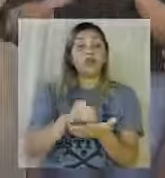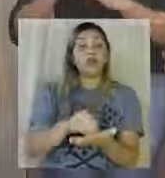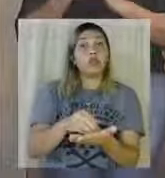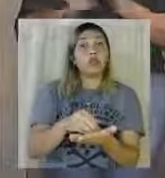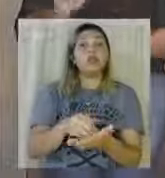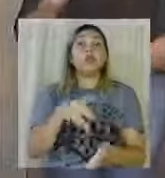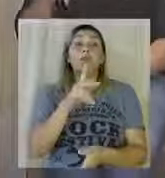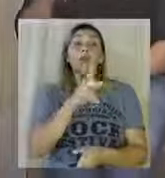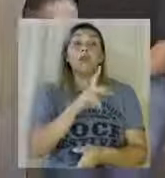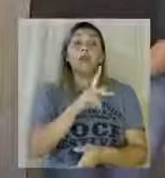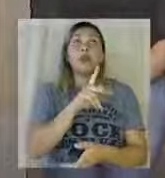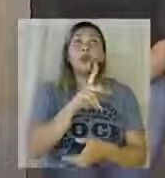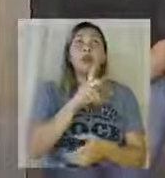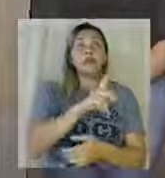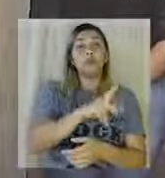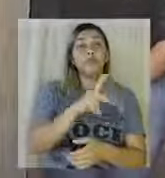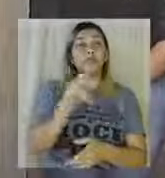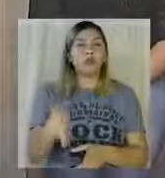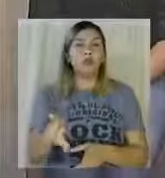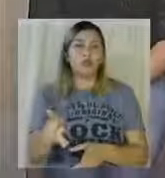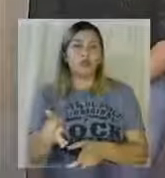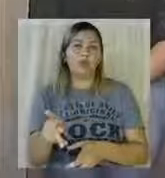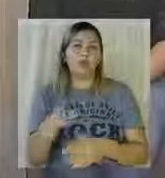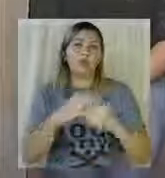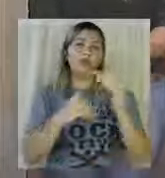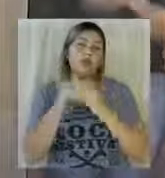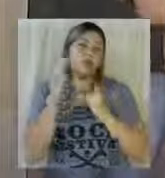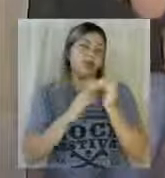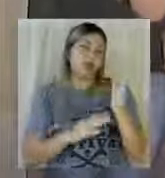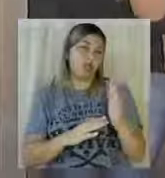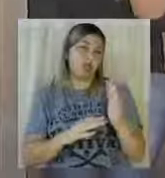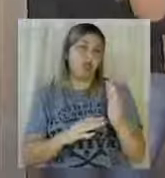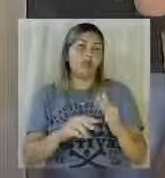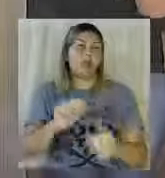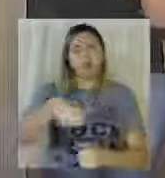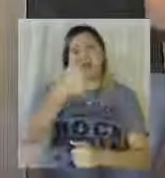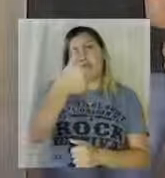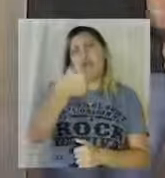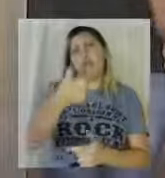Profissionais capacitados. É esse o desejo dela para a escola do futuro.